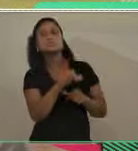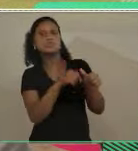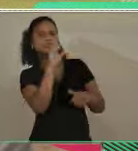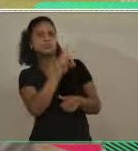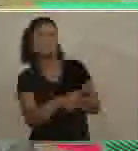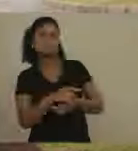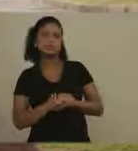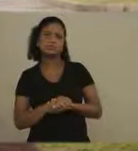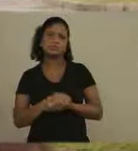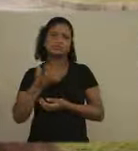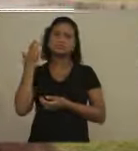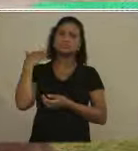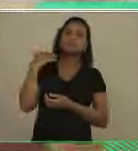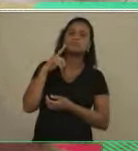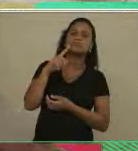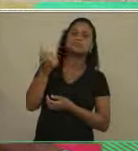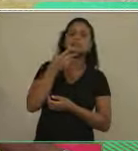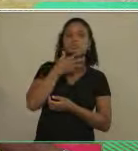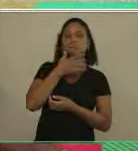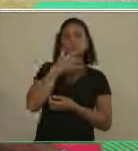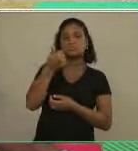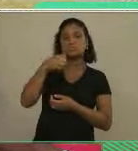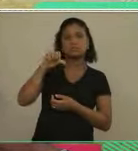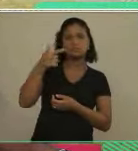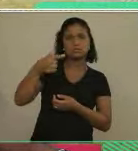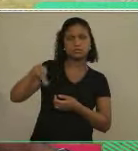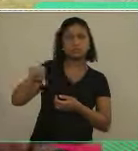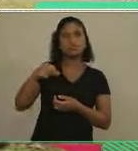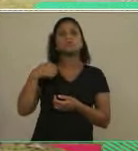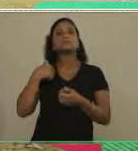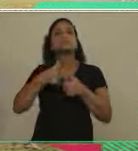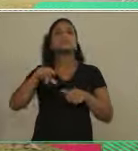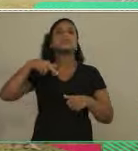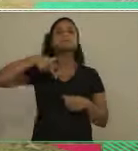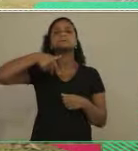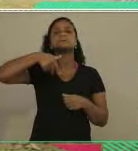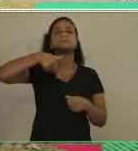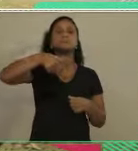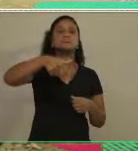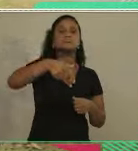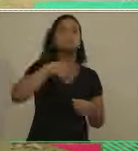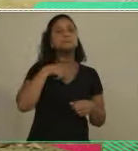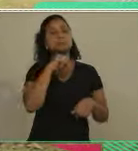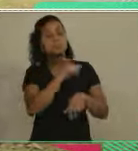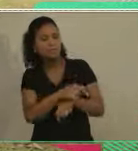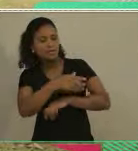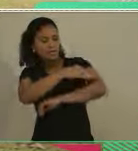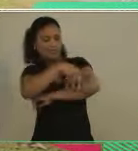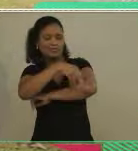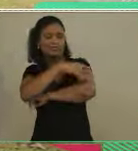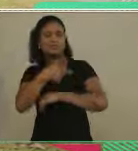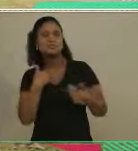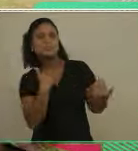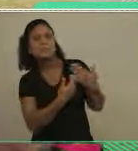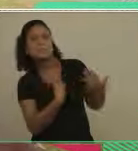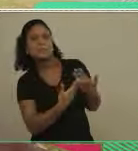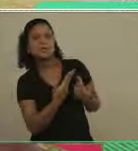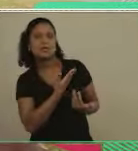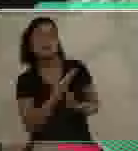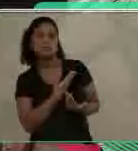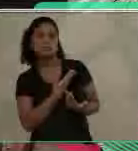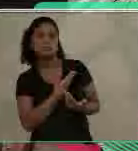deficiente físico? Em 21 de dezembro de 79, eu estava andando numa rua e parei numa esquina para conversar com uma amiga em cima